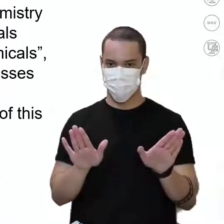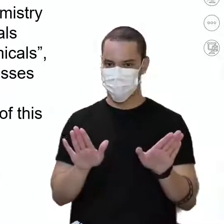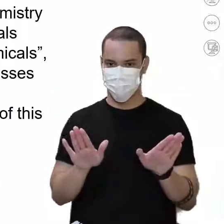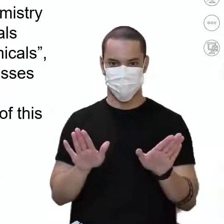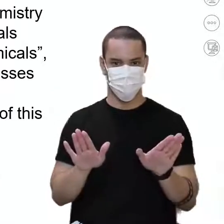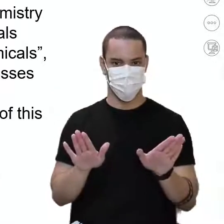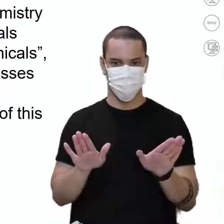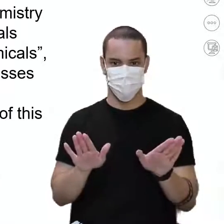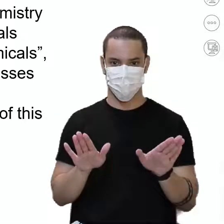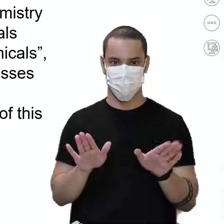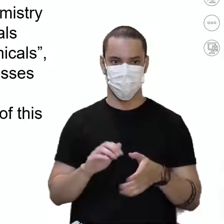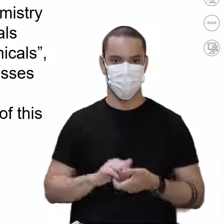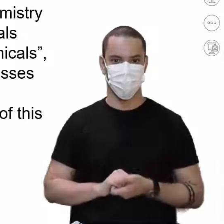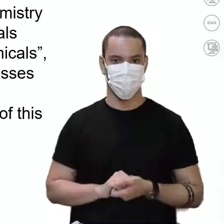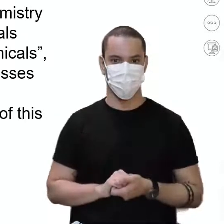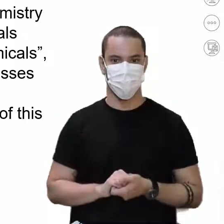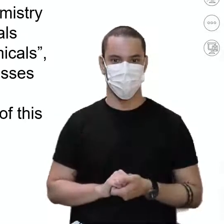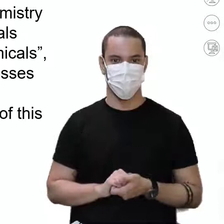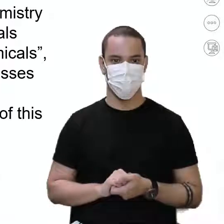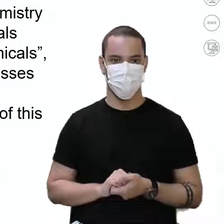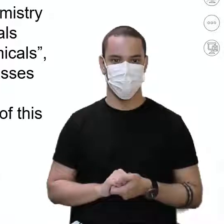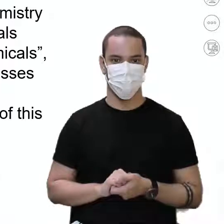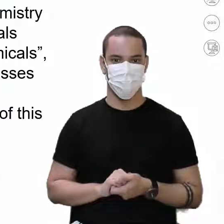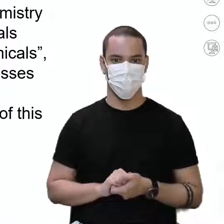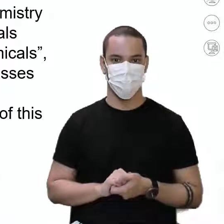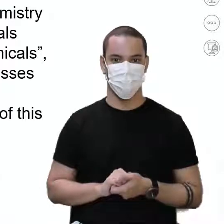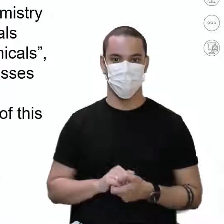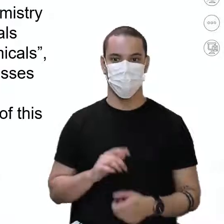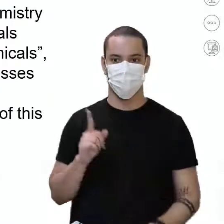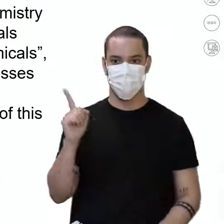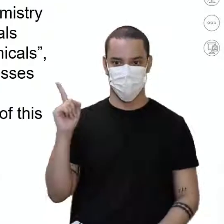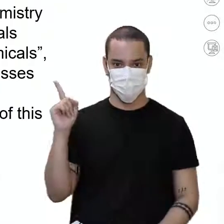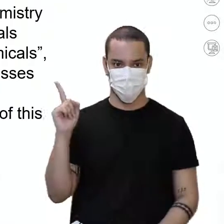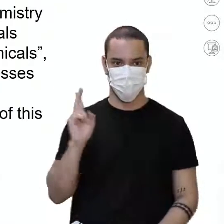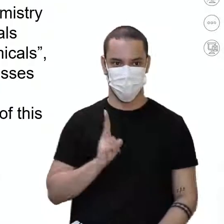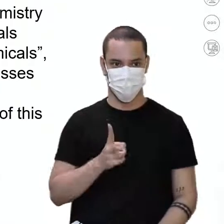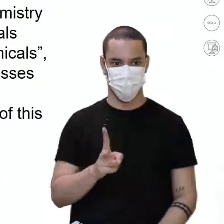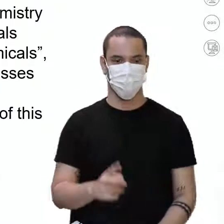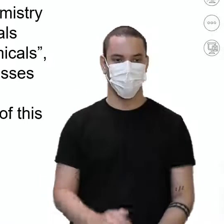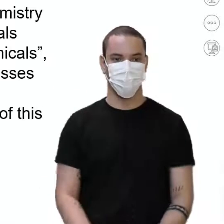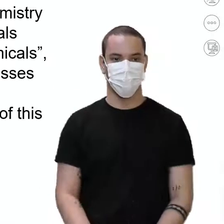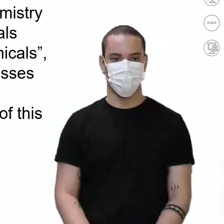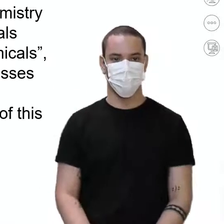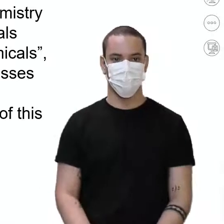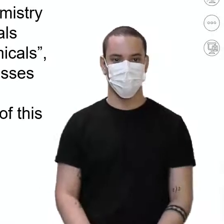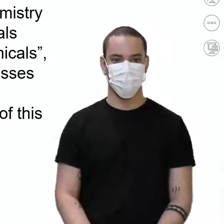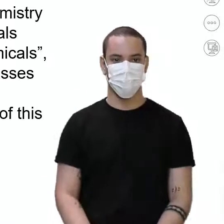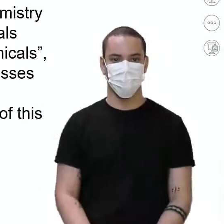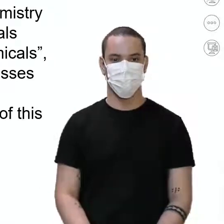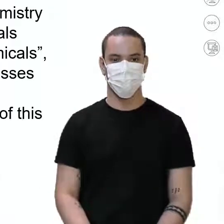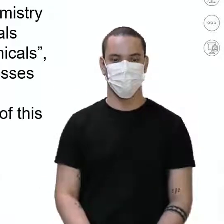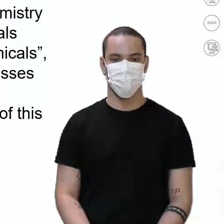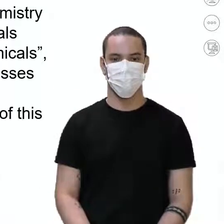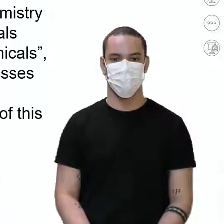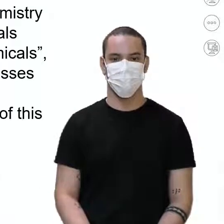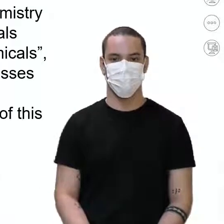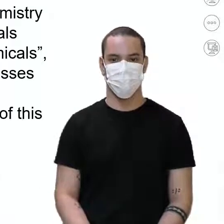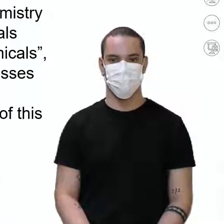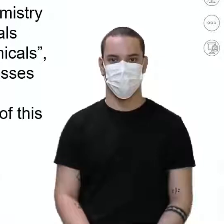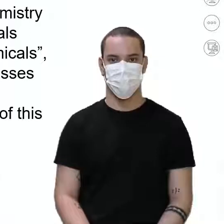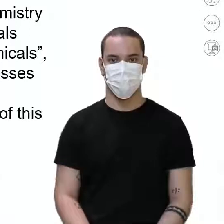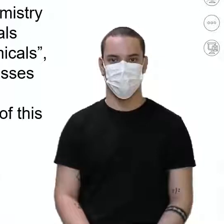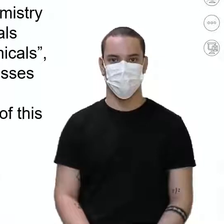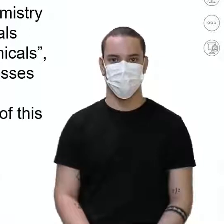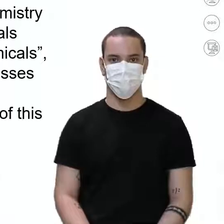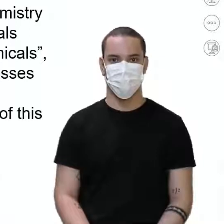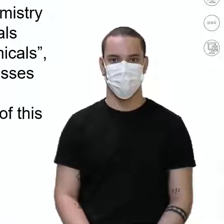Foi pra cá. There are no magic love potions that you can use to make a person